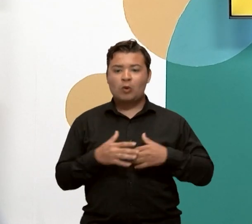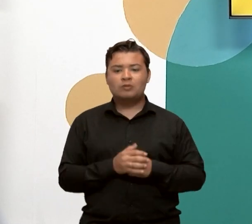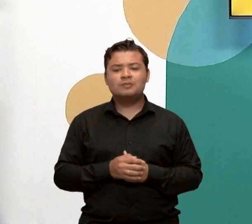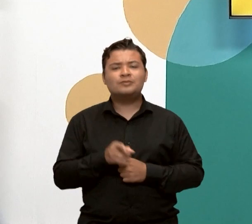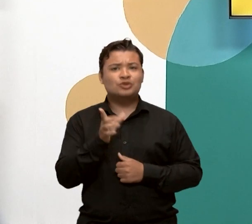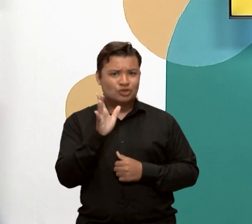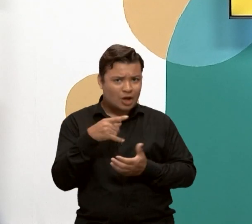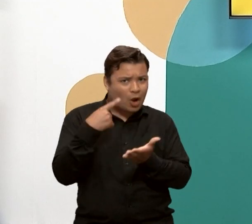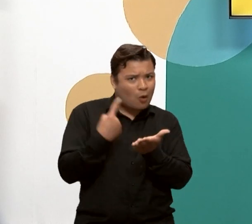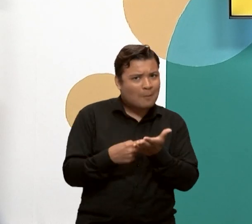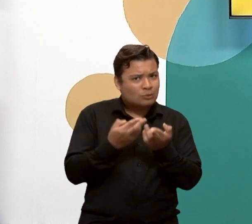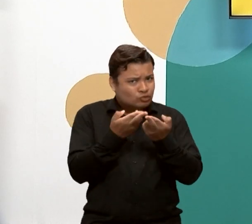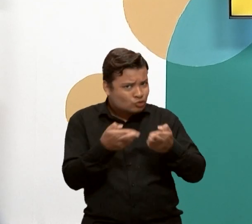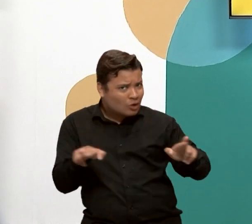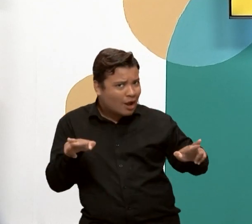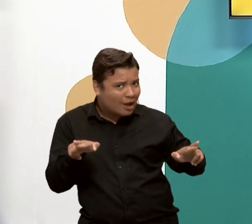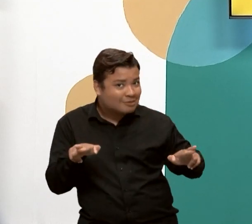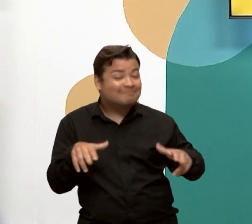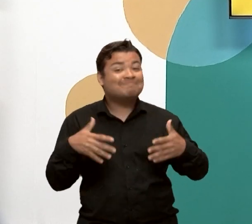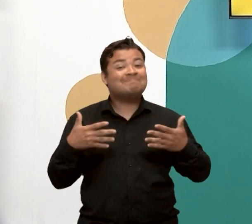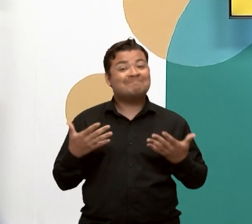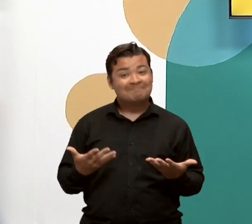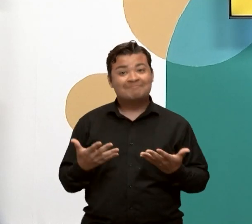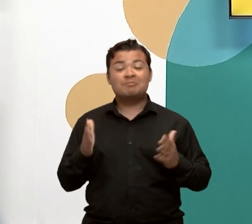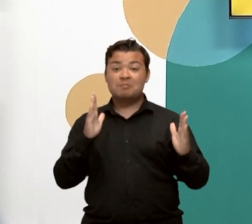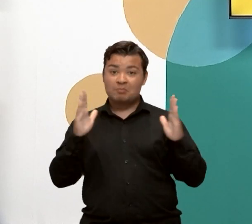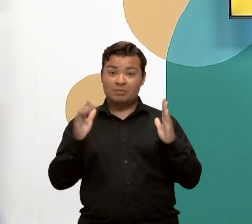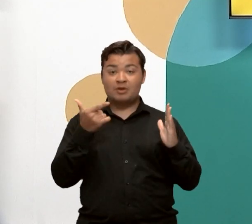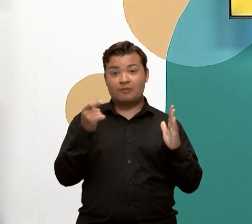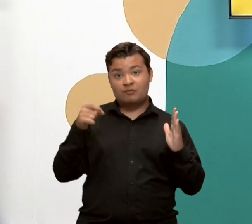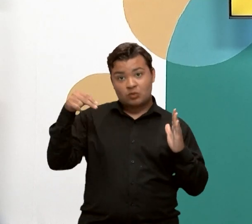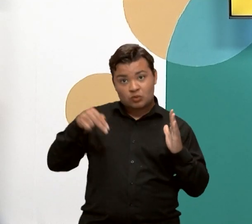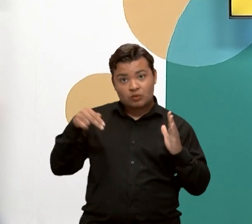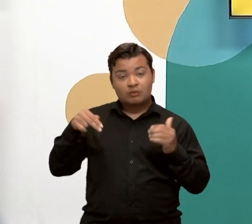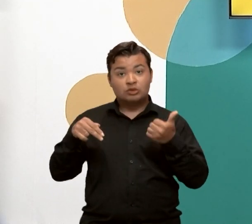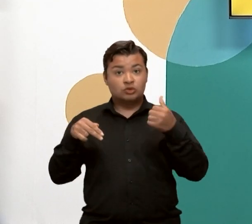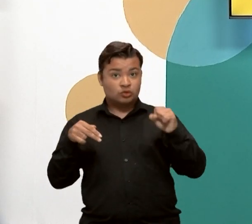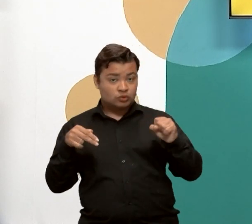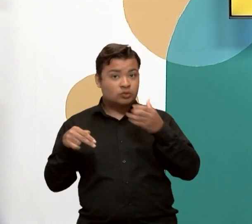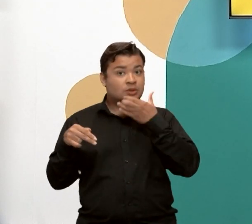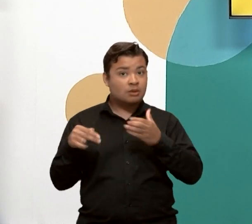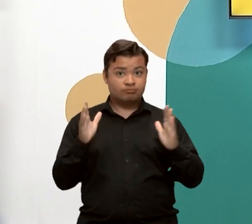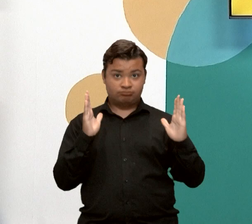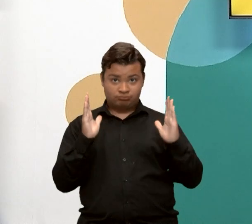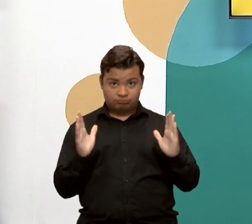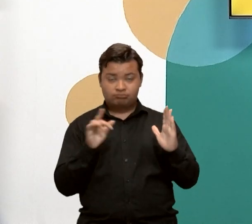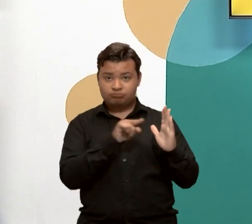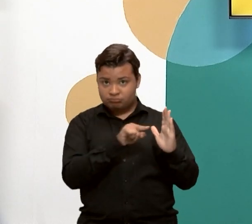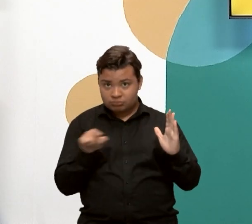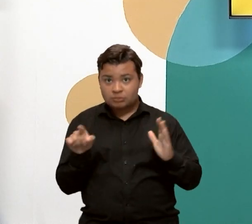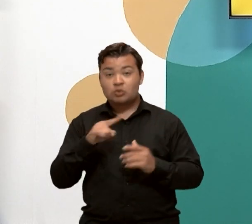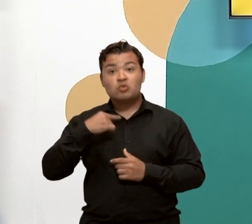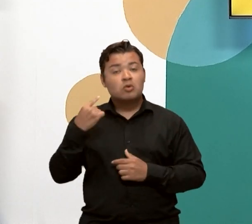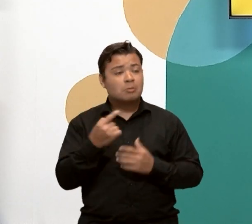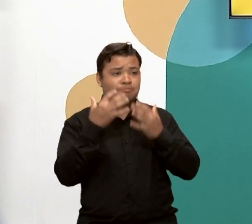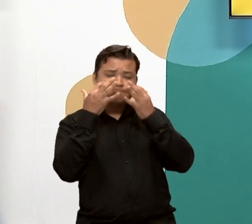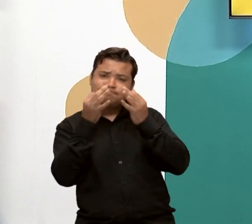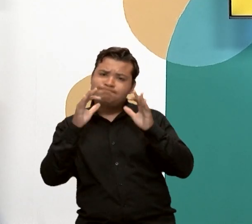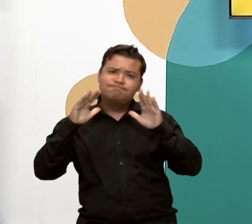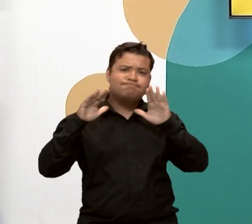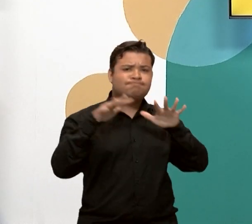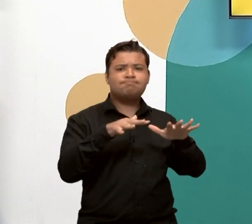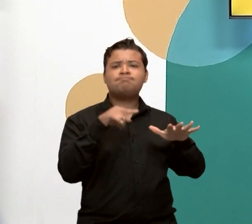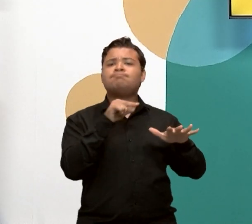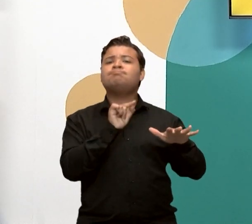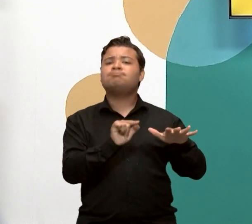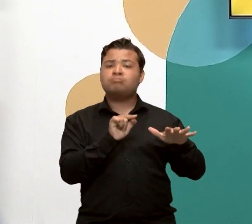marcando aquele churrasquinho? No período de 20 de novembro a 18 de dezembro, nossa atenção vai estar